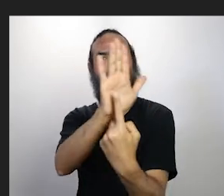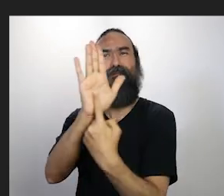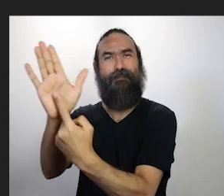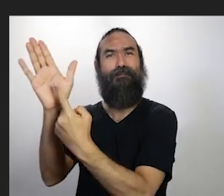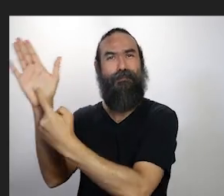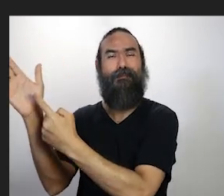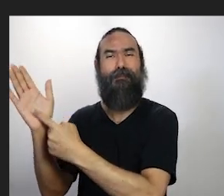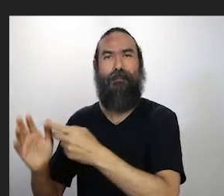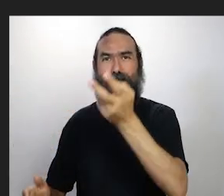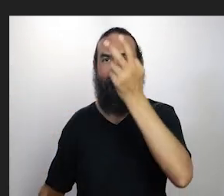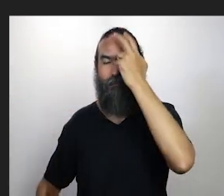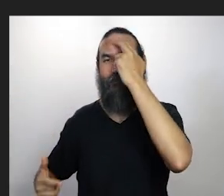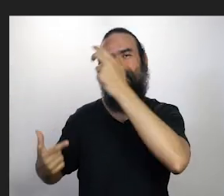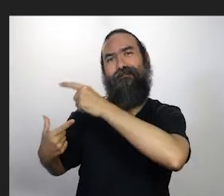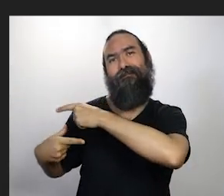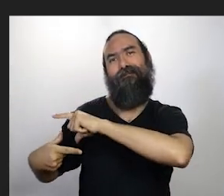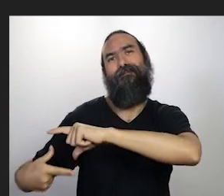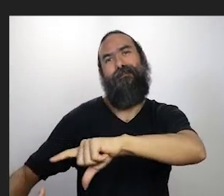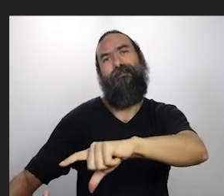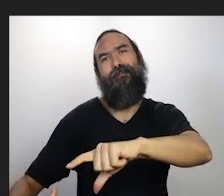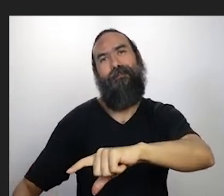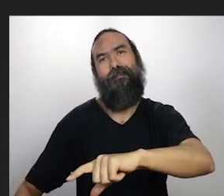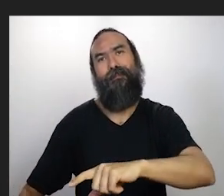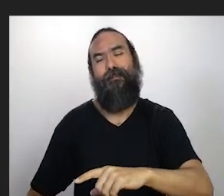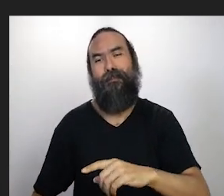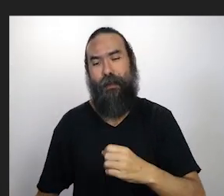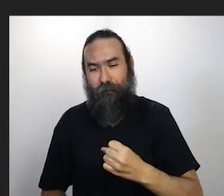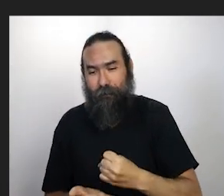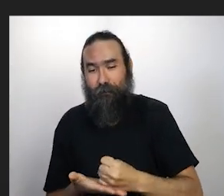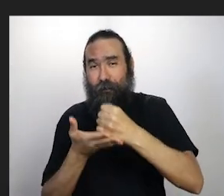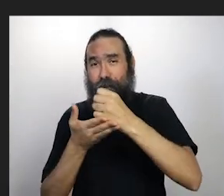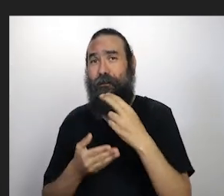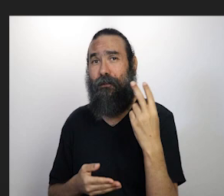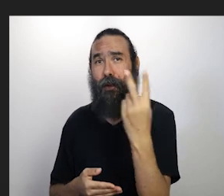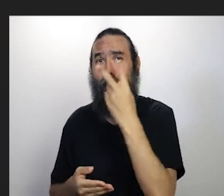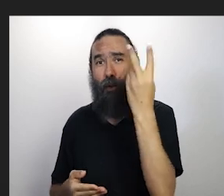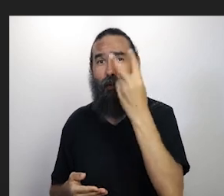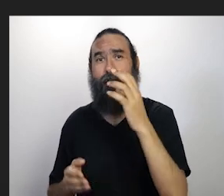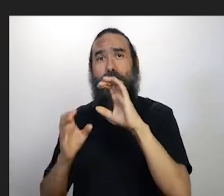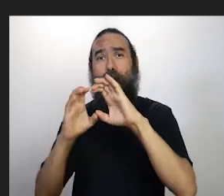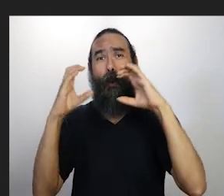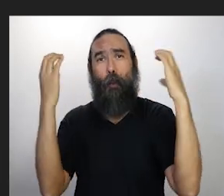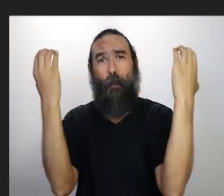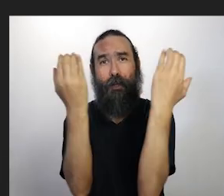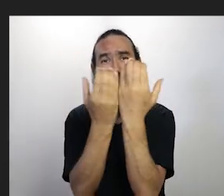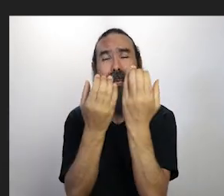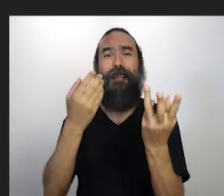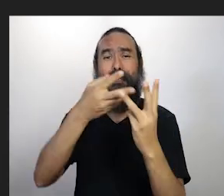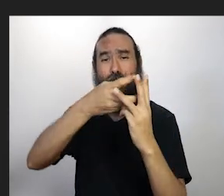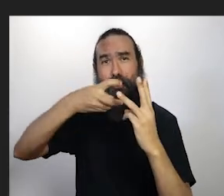compartilhamento e visibilidade das expressões culturais, as tradicionais, né, dos povos e valorização dos povos indígenas,